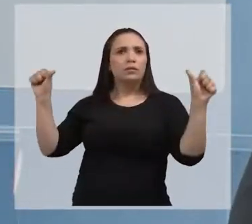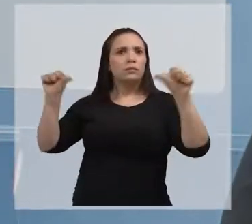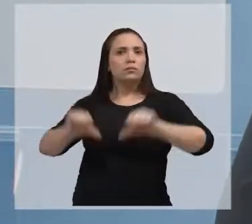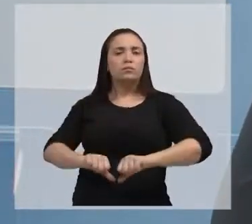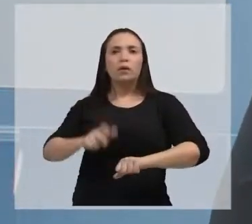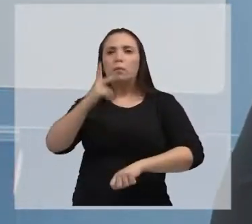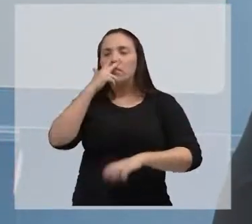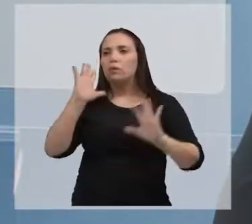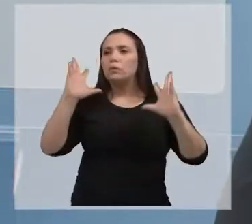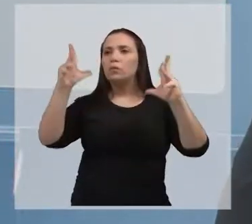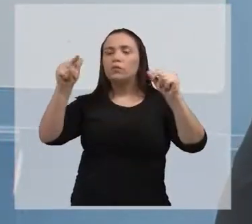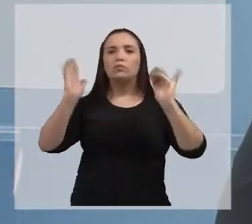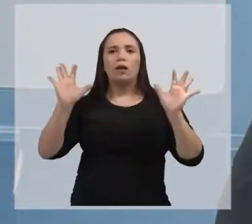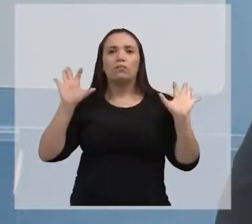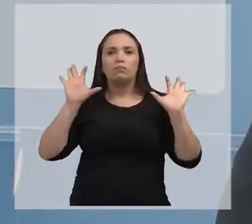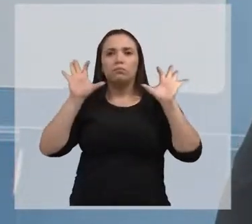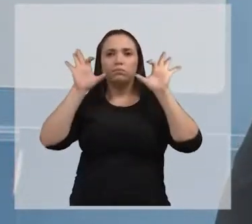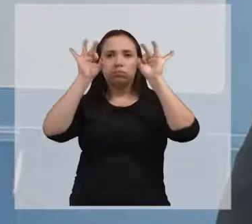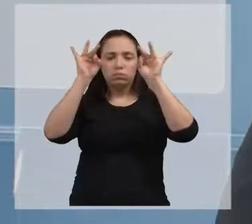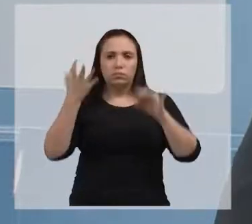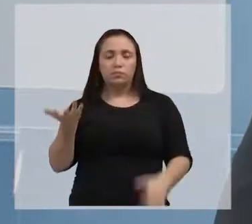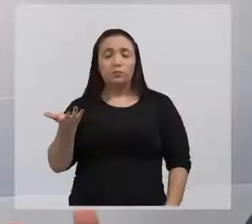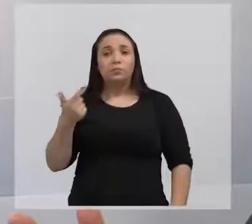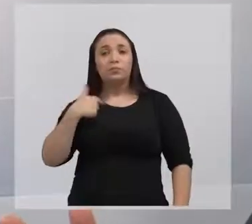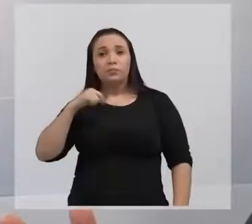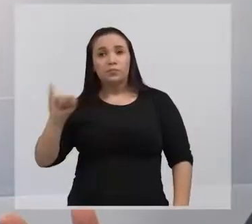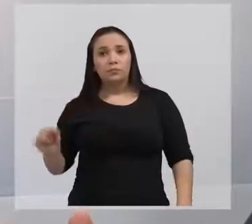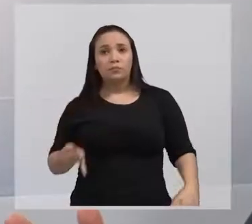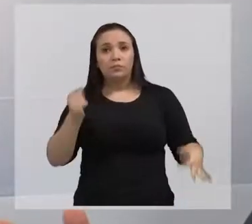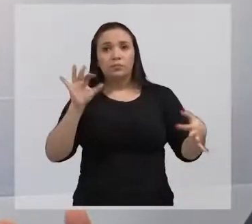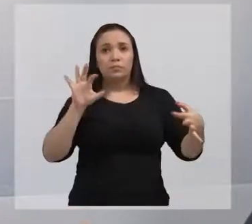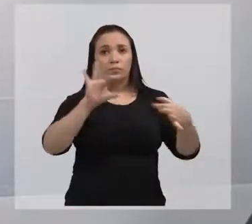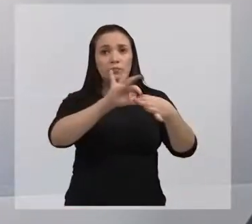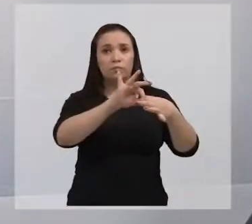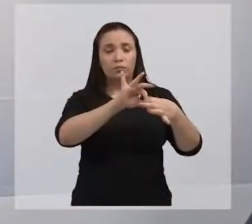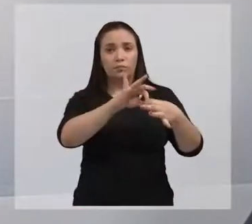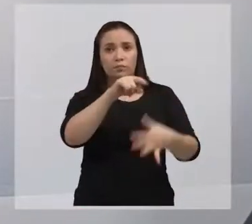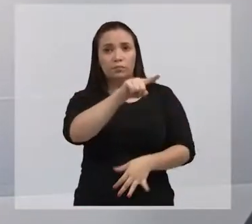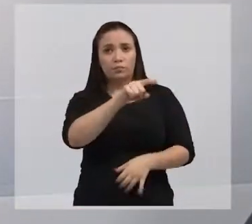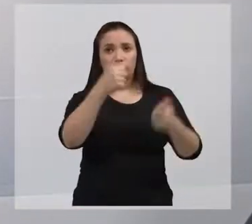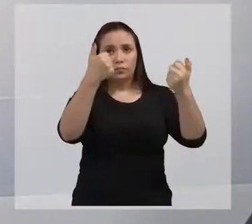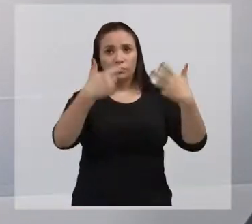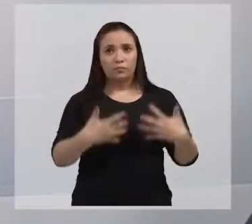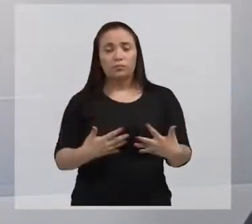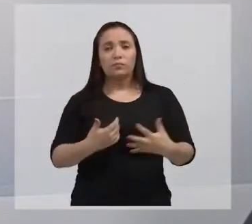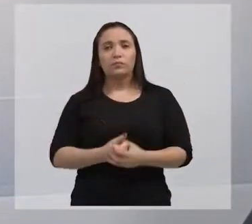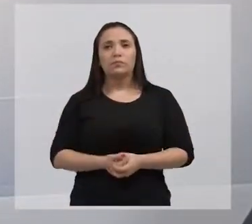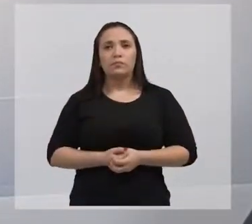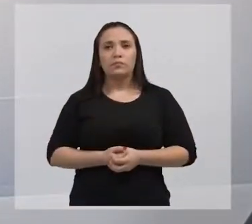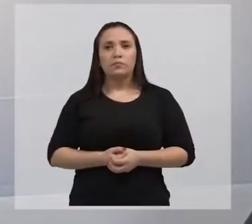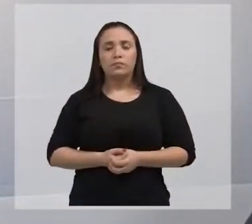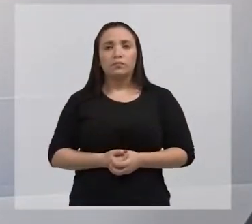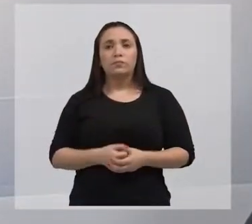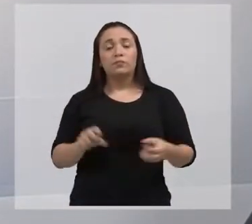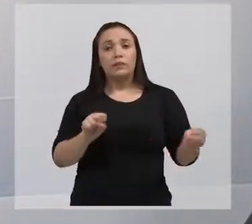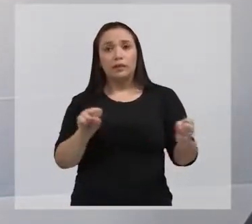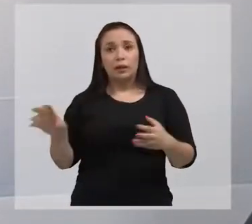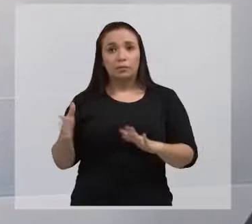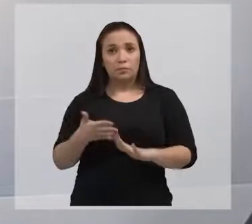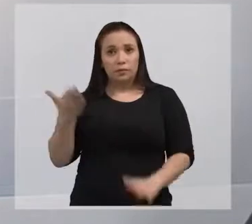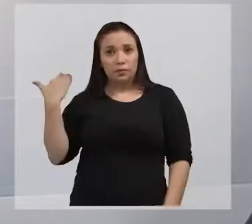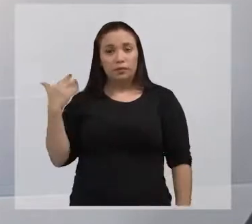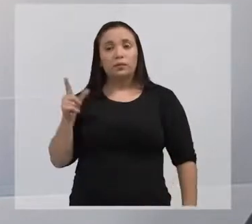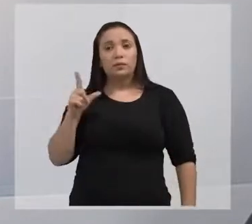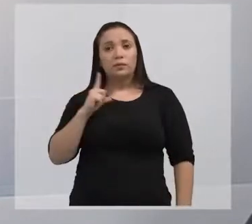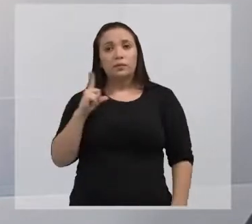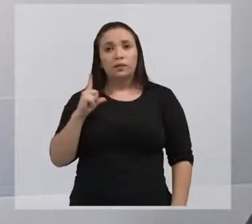É muito grave, Luiz. Deixa eu só pegar aqui uma carona, dar um parênteses. O que você falou. Essa semana,